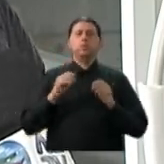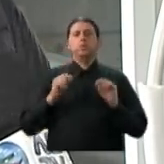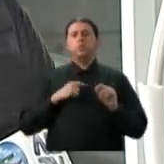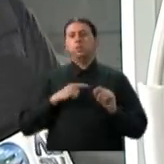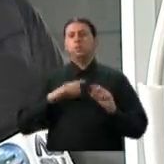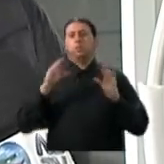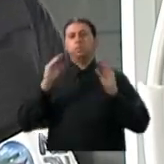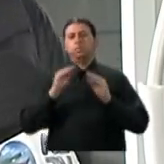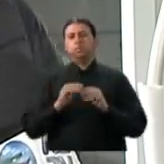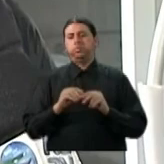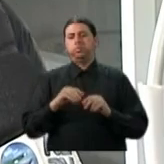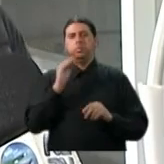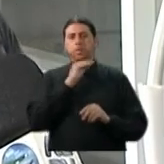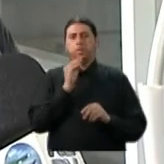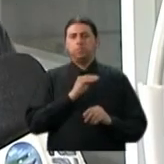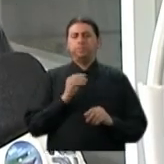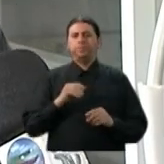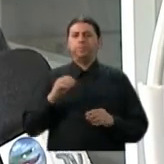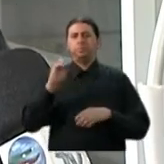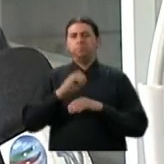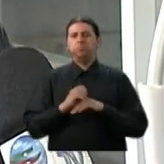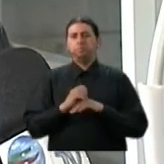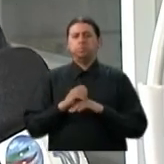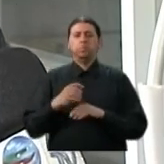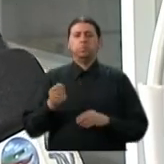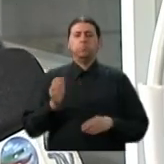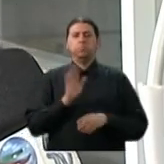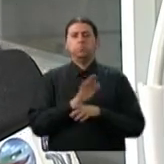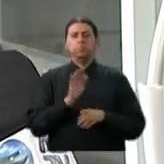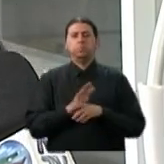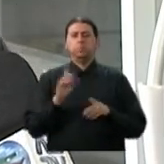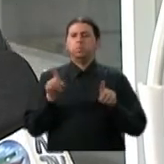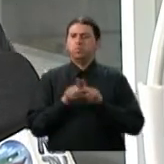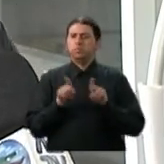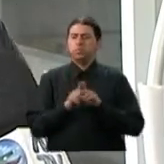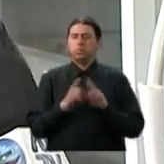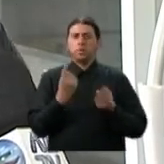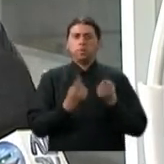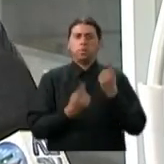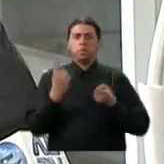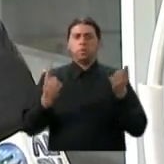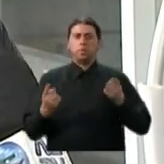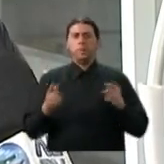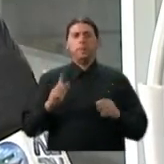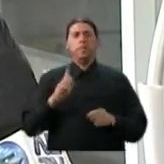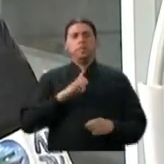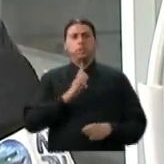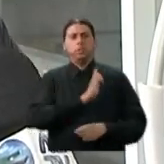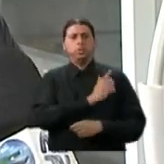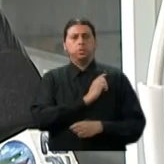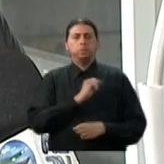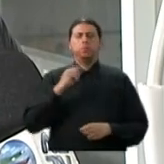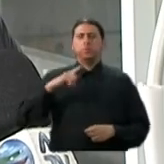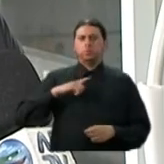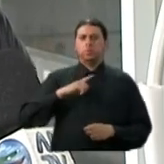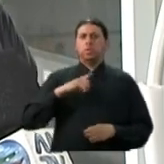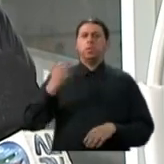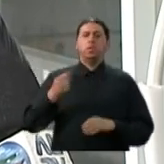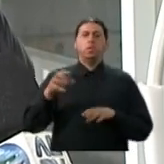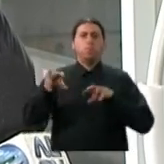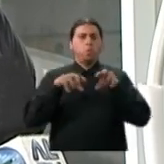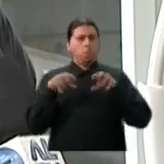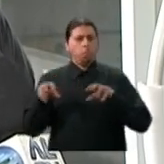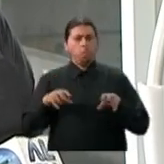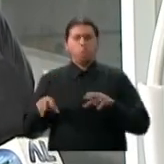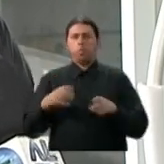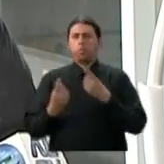momento 8 unidades de saúde, uma em cada gerência distrital como referência, que faz a vacinação da